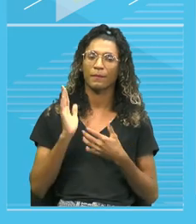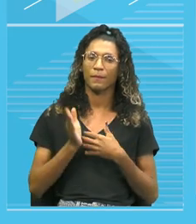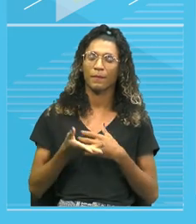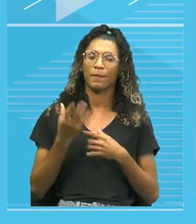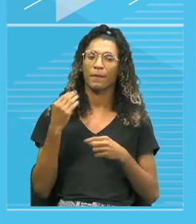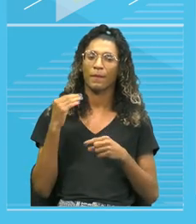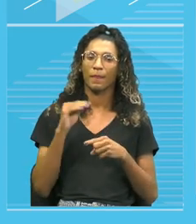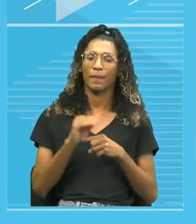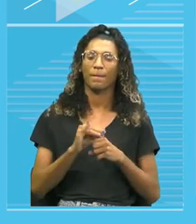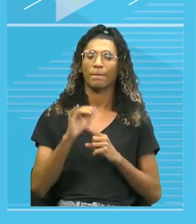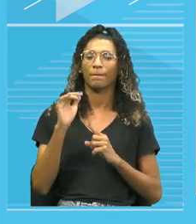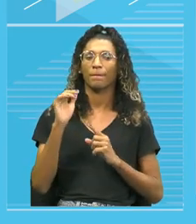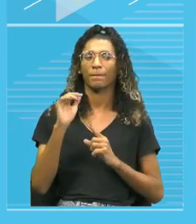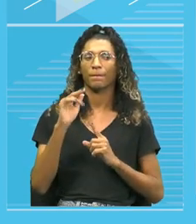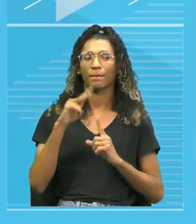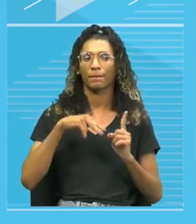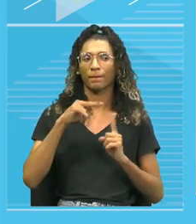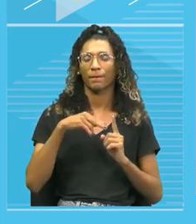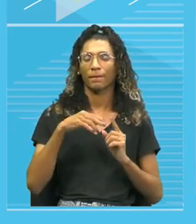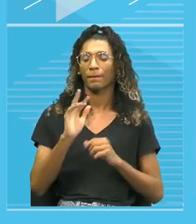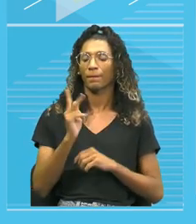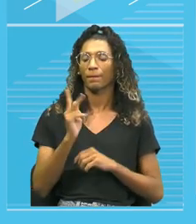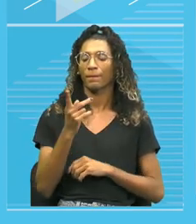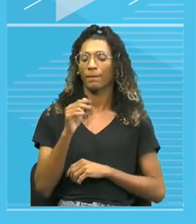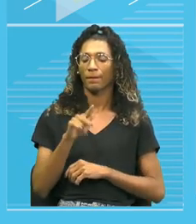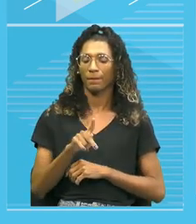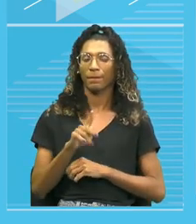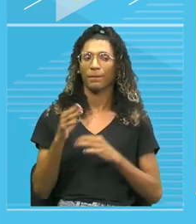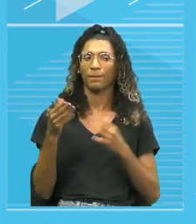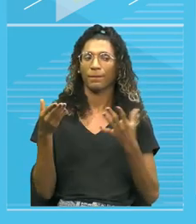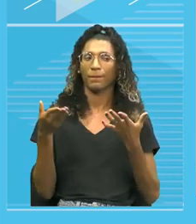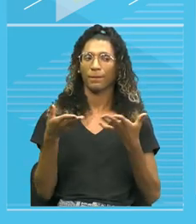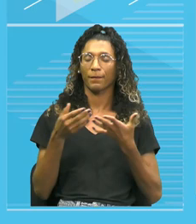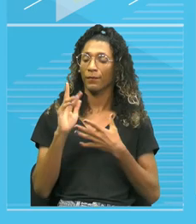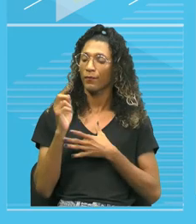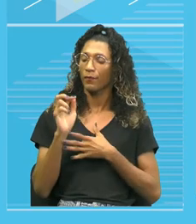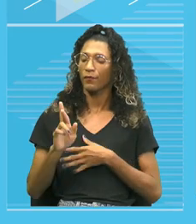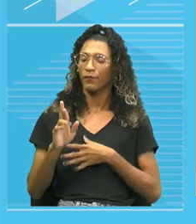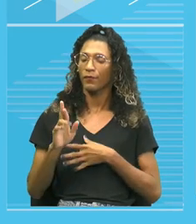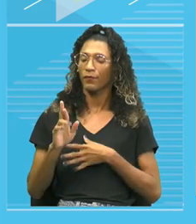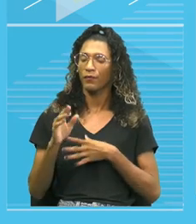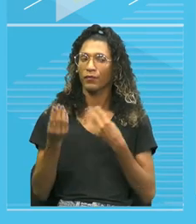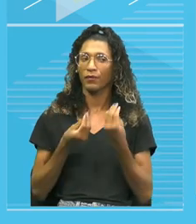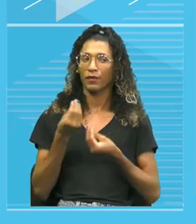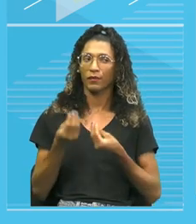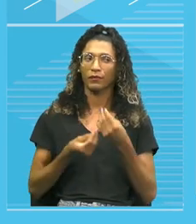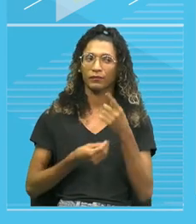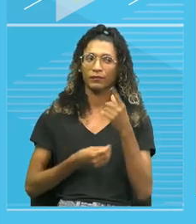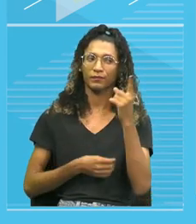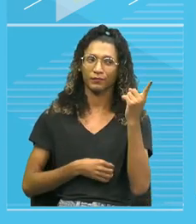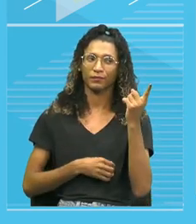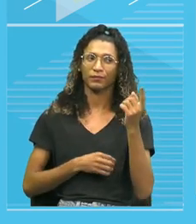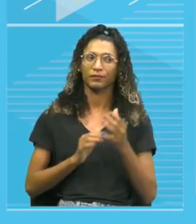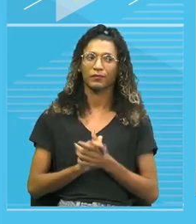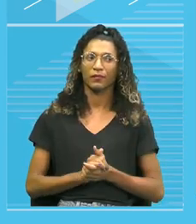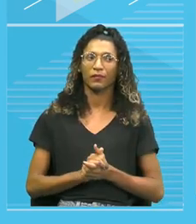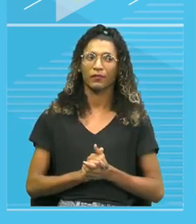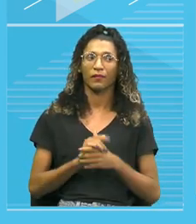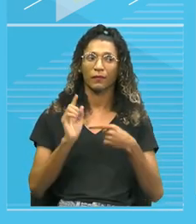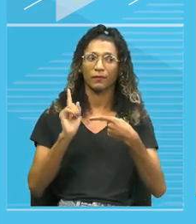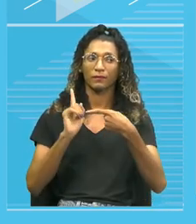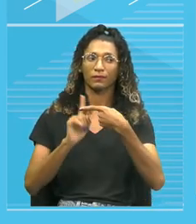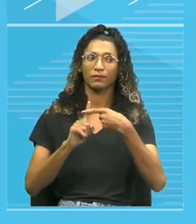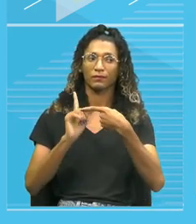produtos agora os reagentes o reagente aumentando o benzeno e o valor dele é mais